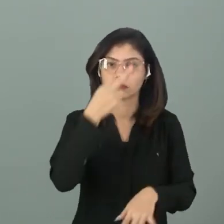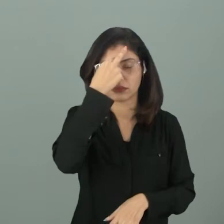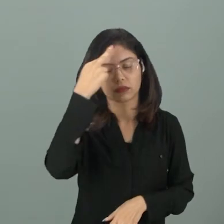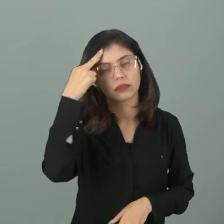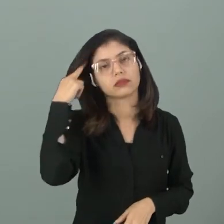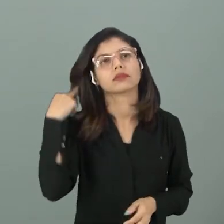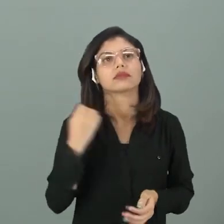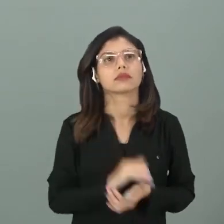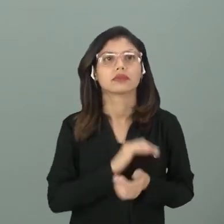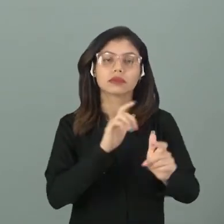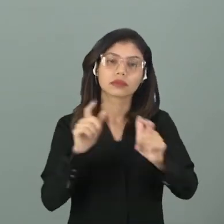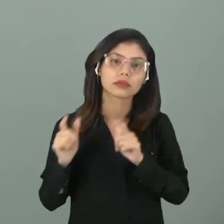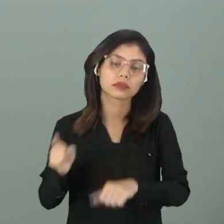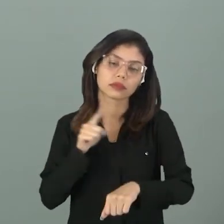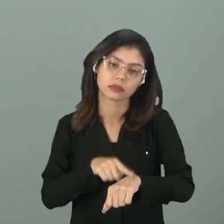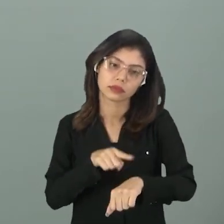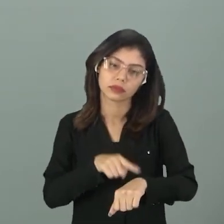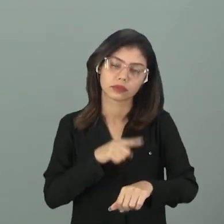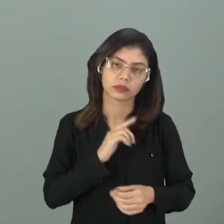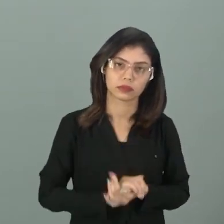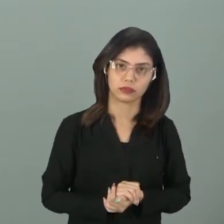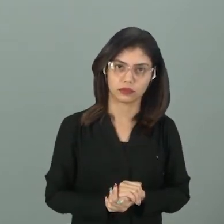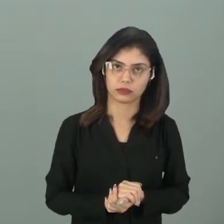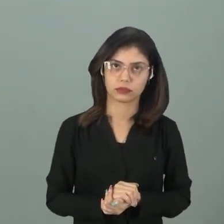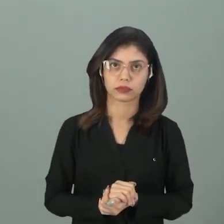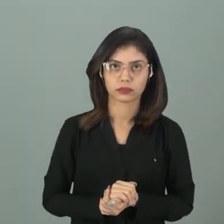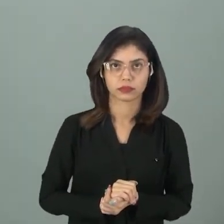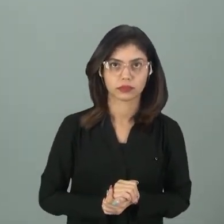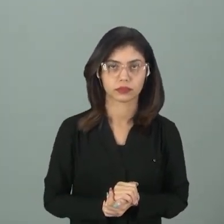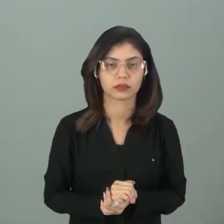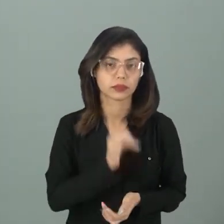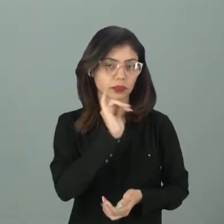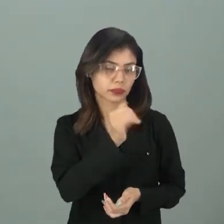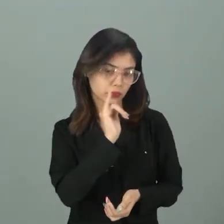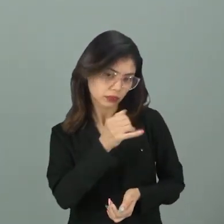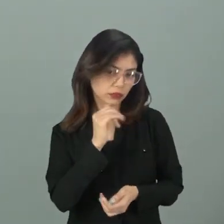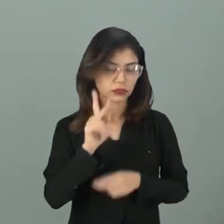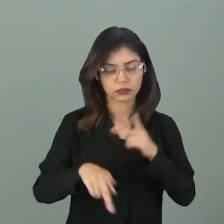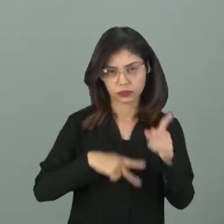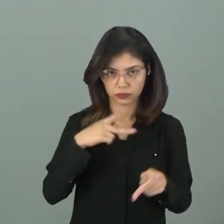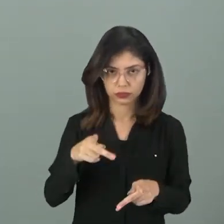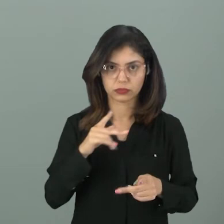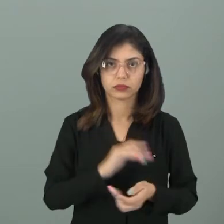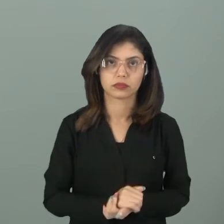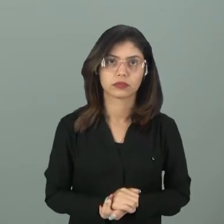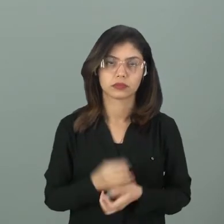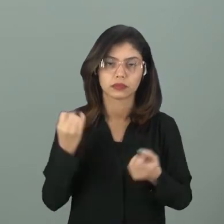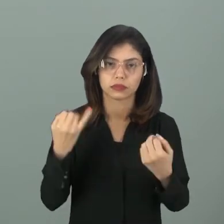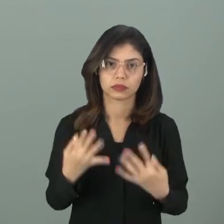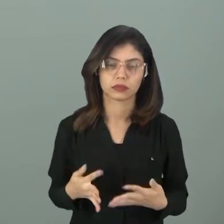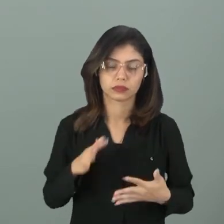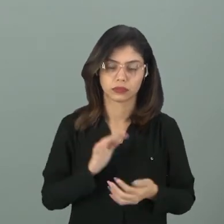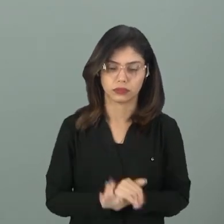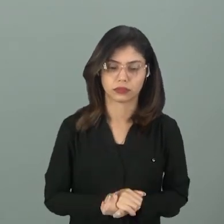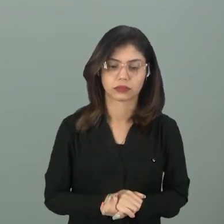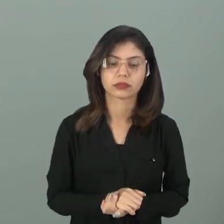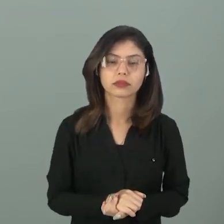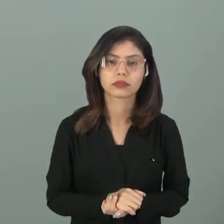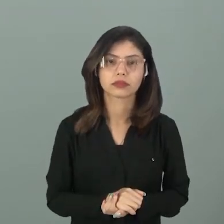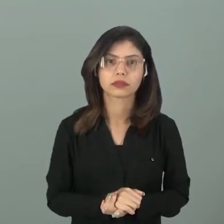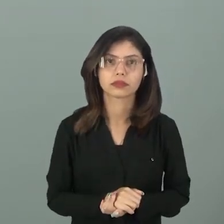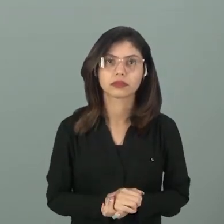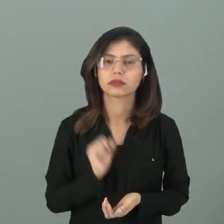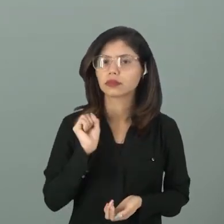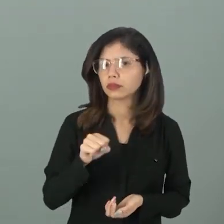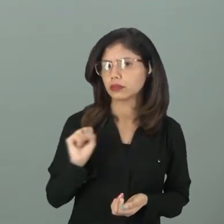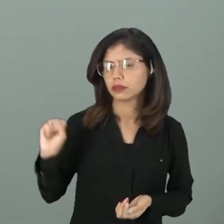o espaço e o tempo, que não ficam claros num conto popular, é diferente de outros contos, como eu expliquei, né? Que eu sei que